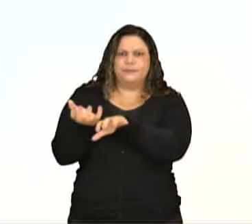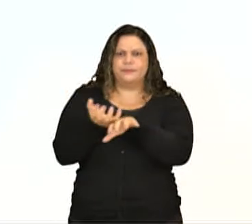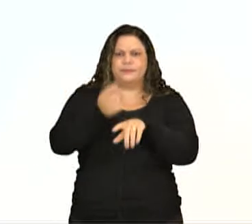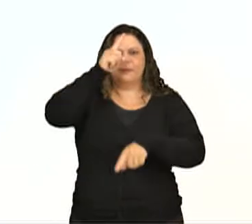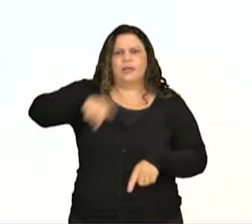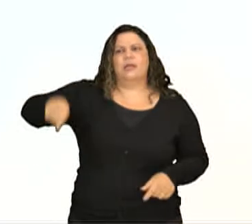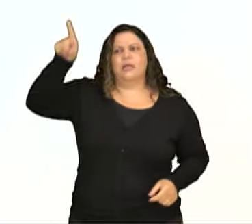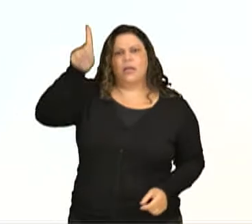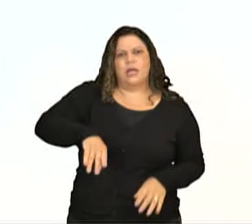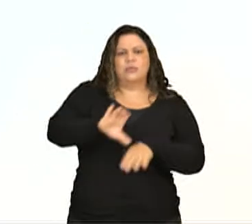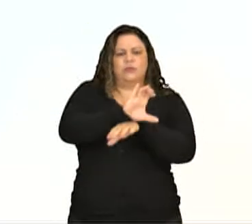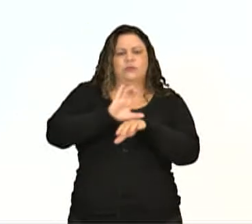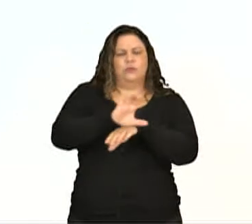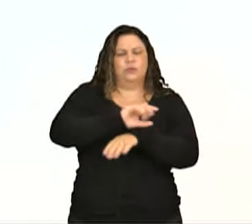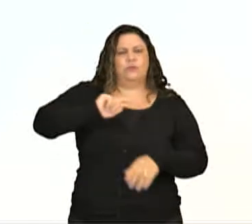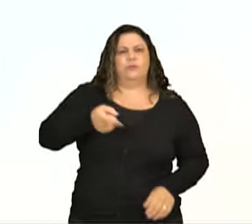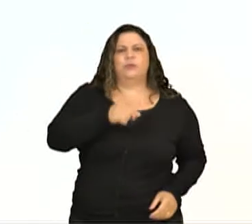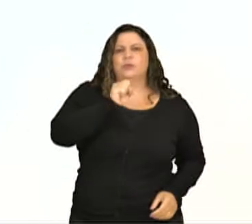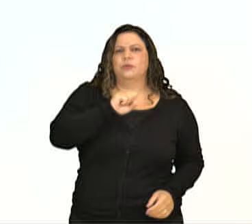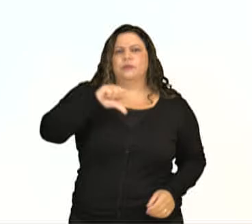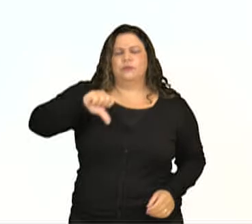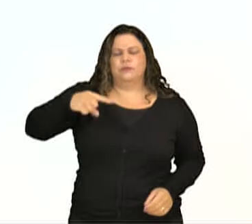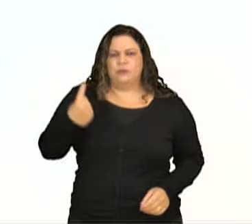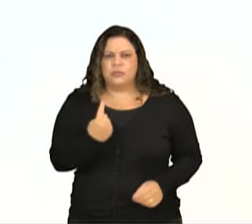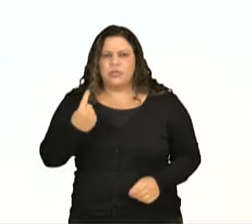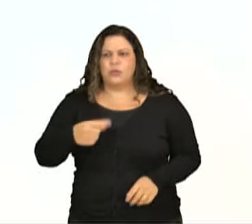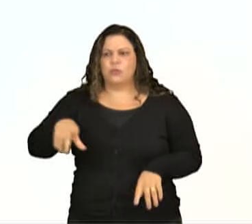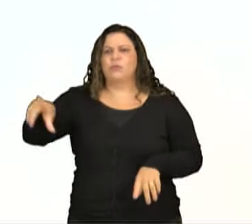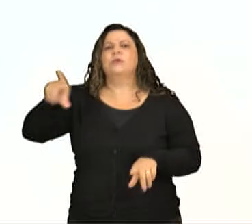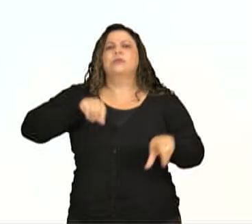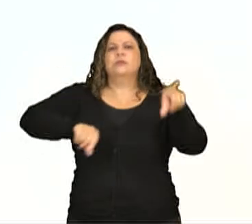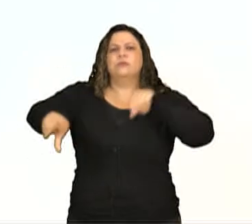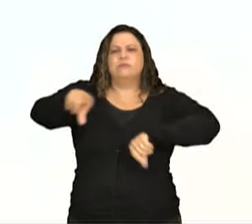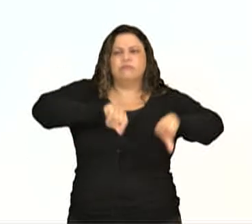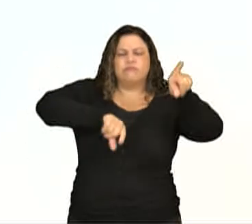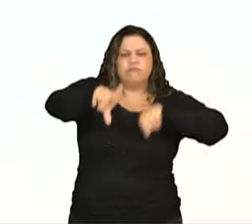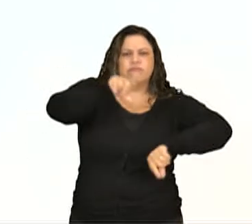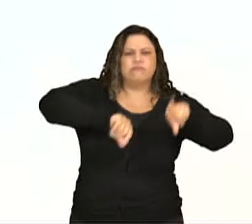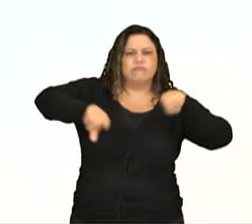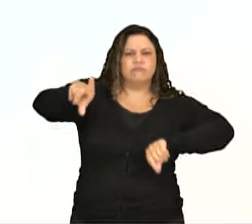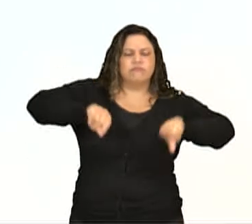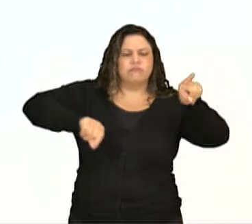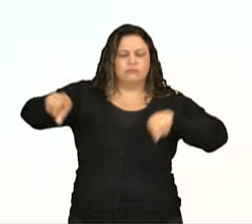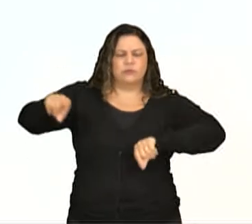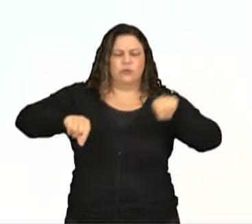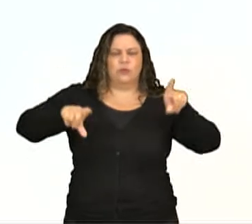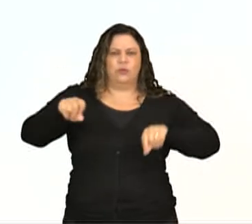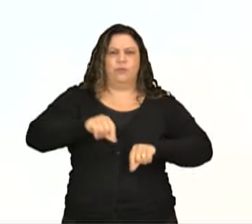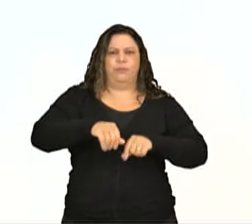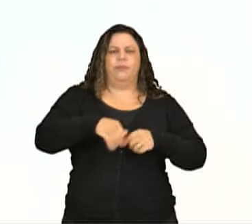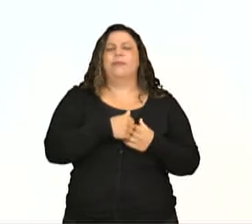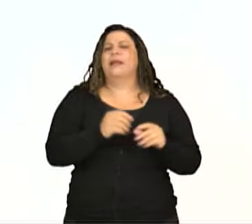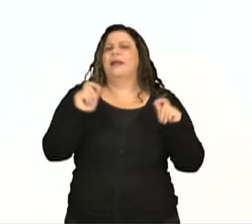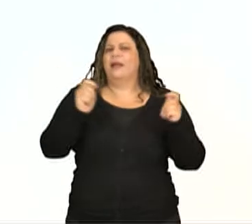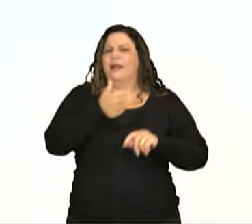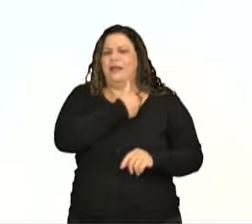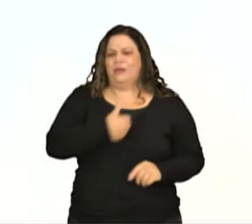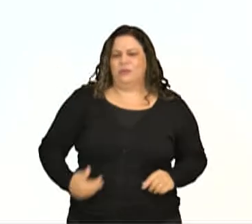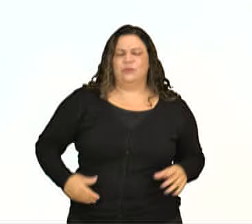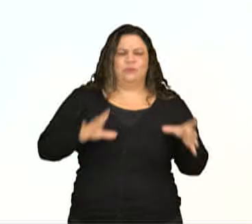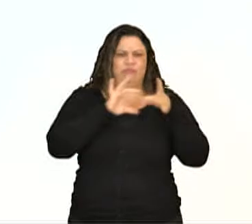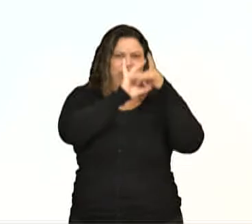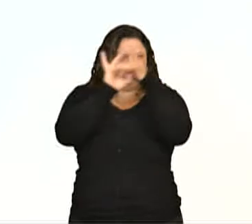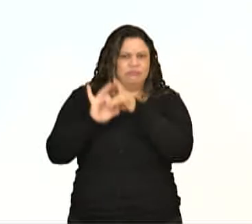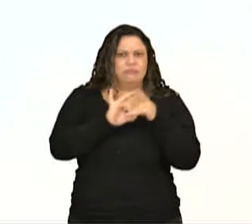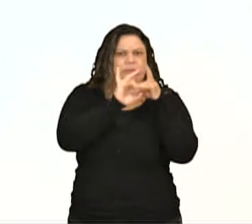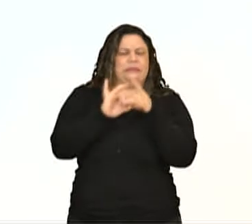de 1891 e ainda nomeou interventores para os estados ligados diretamente a ele. Então repara que você